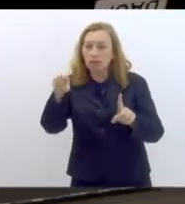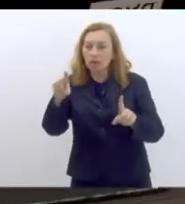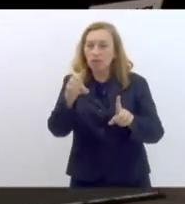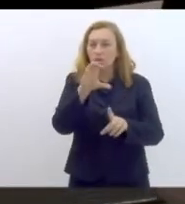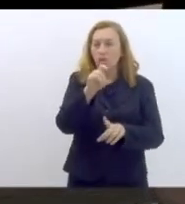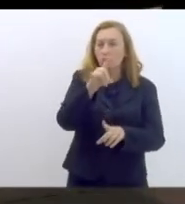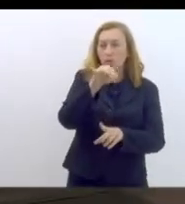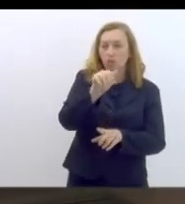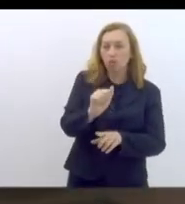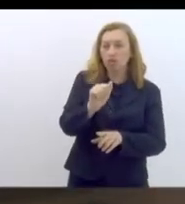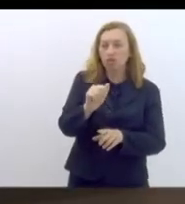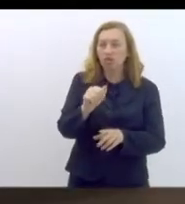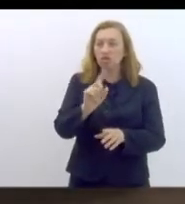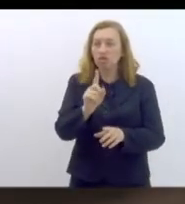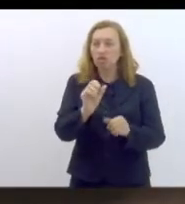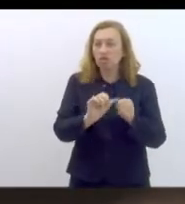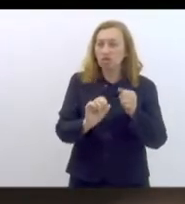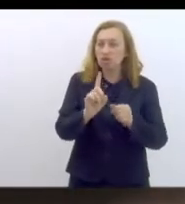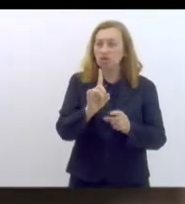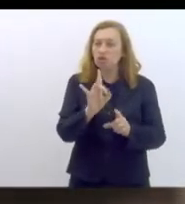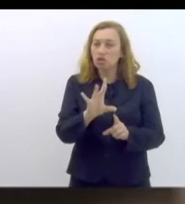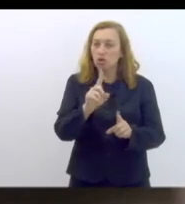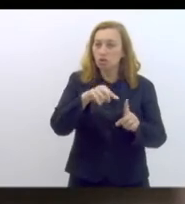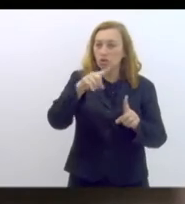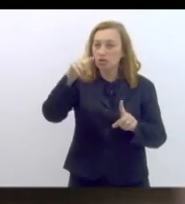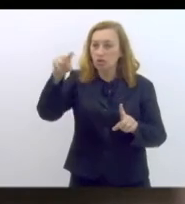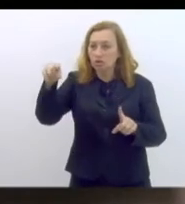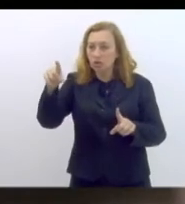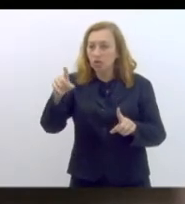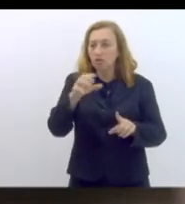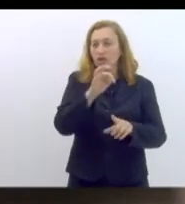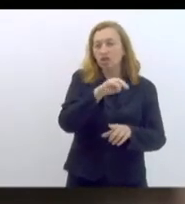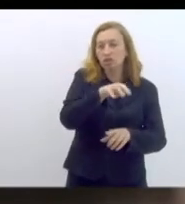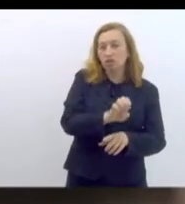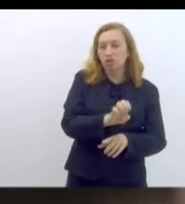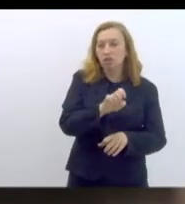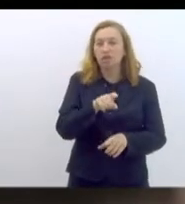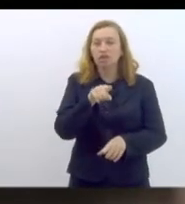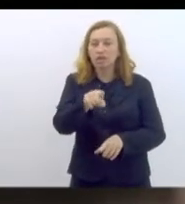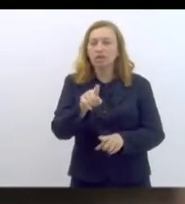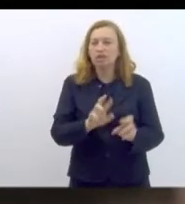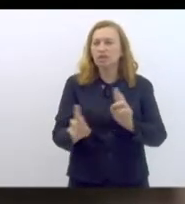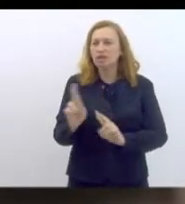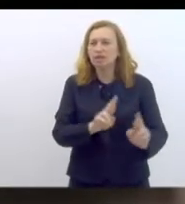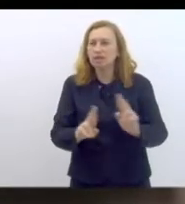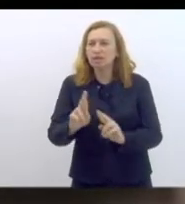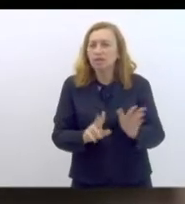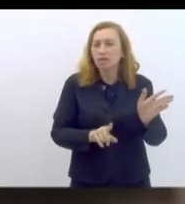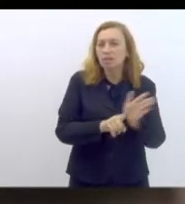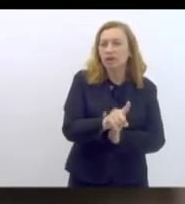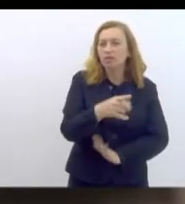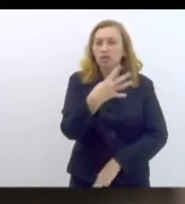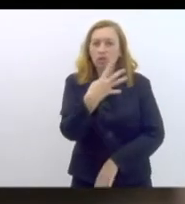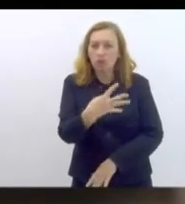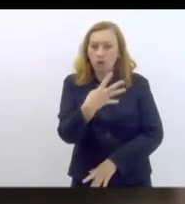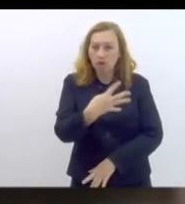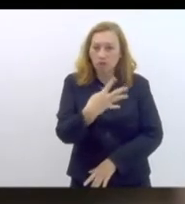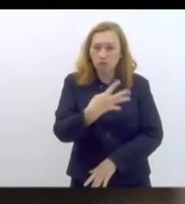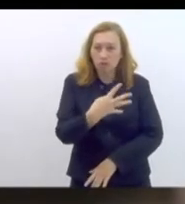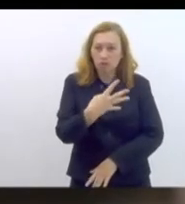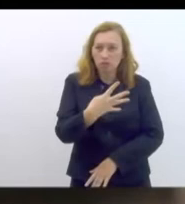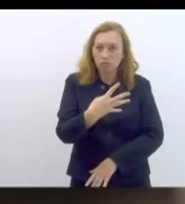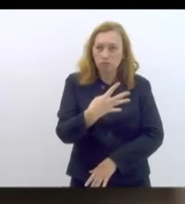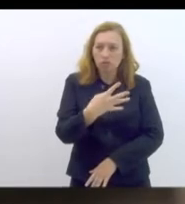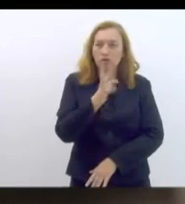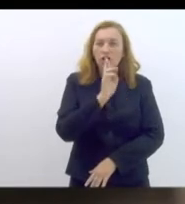também. Acabou que a gente não fez, a gente fez só da evolução do estoque. Esse daqui é com relação à pergunta 4, tá? Que aí é no,